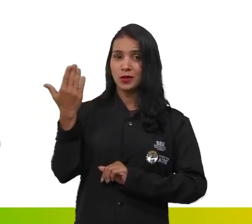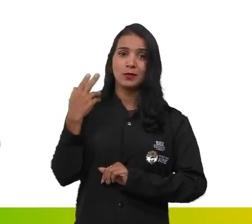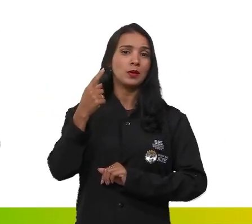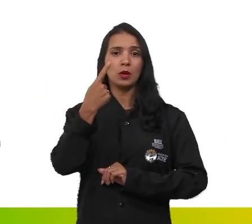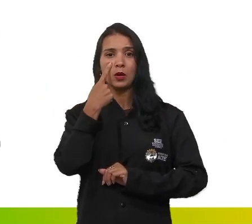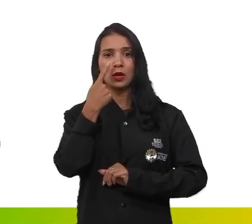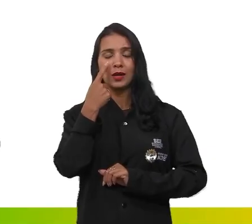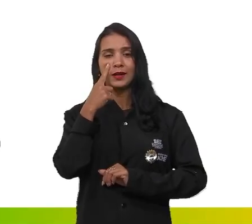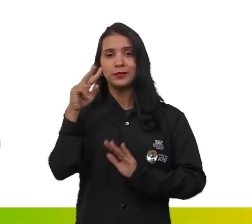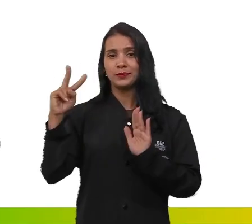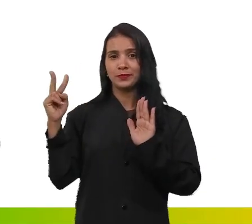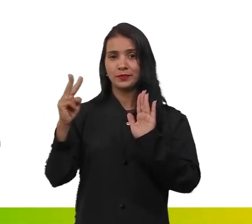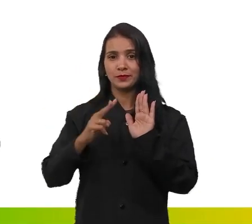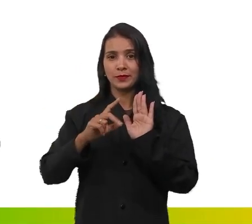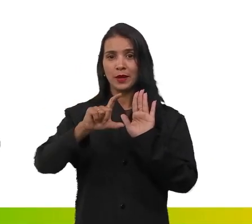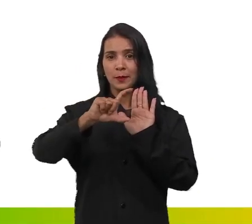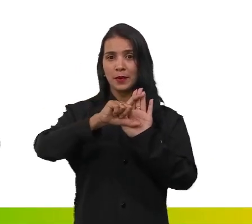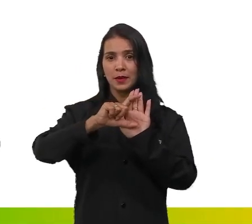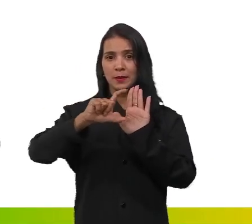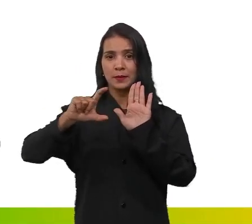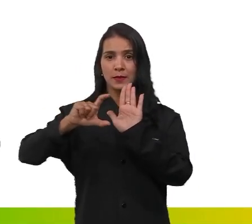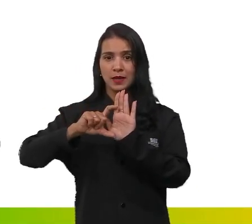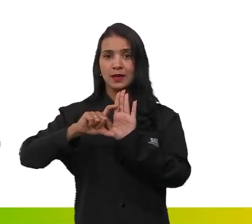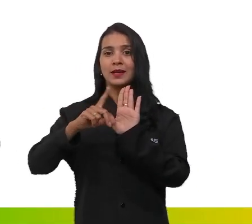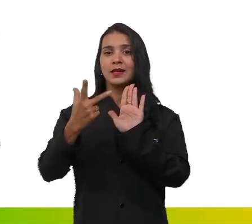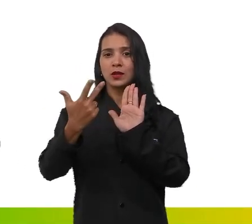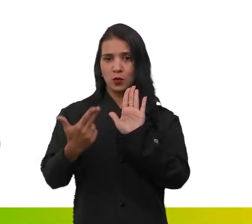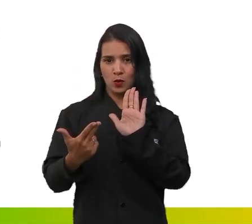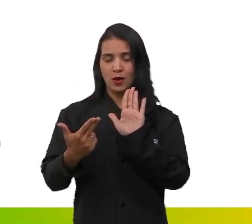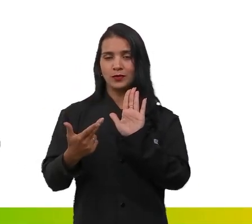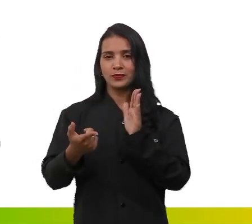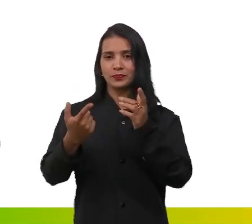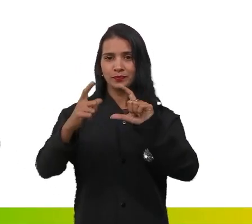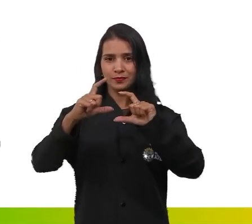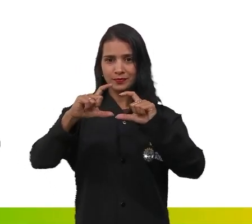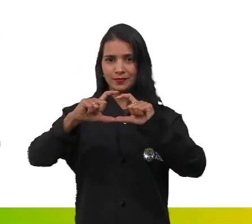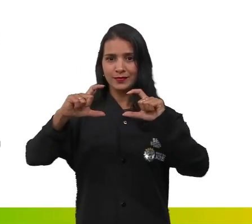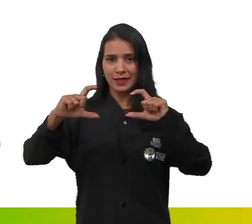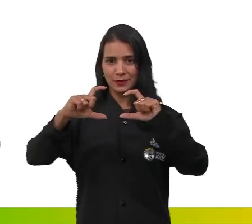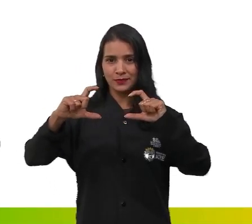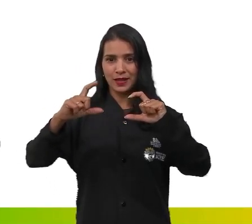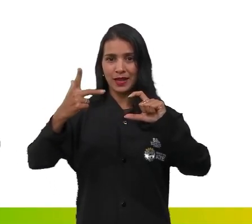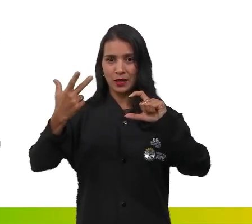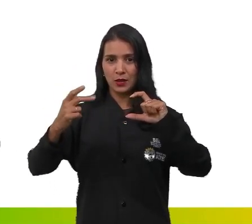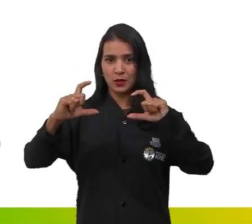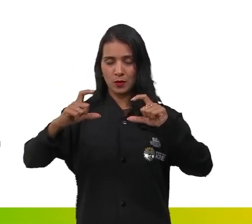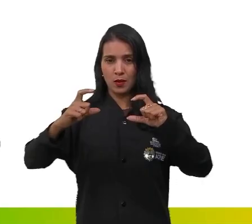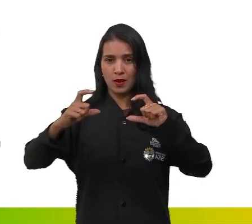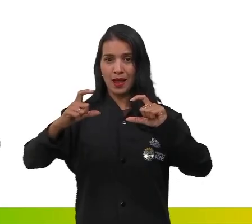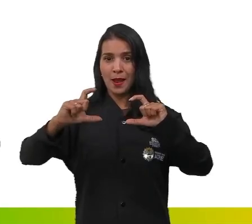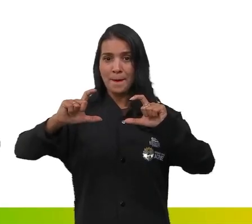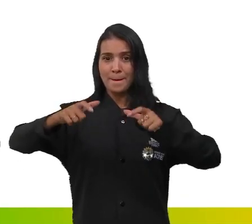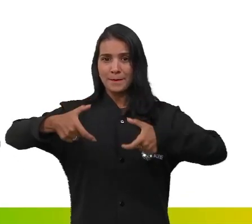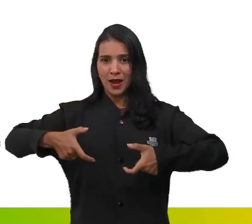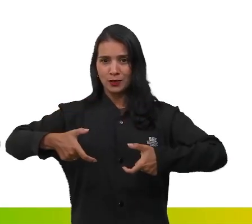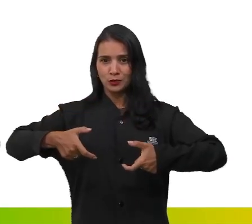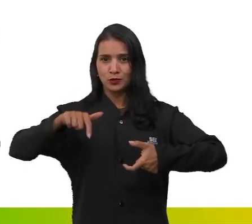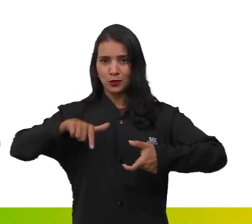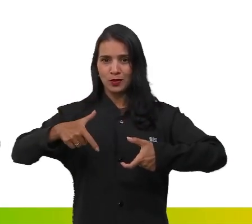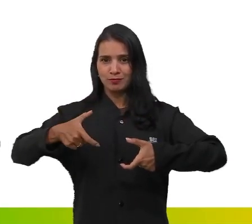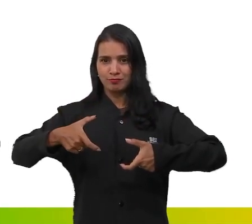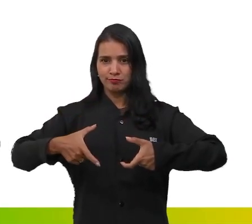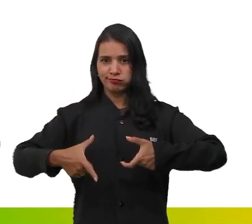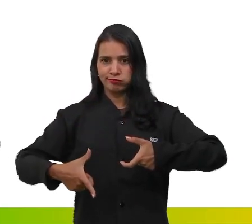homóloga, né, que são iguais entre o X e o Y. O que muda é essa região, recebendo o nome de